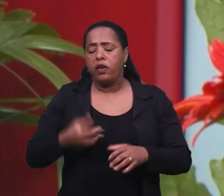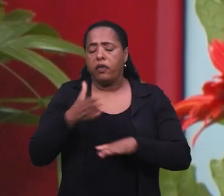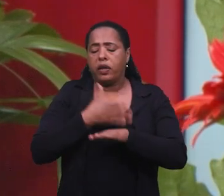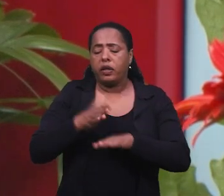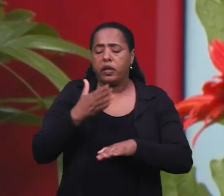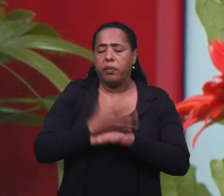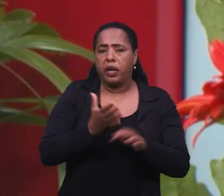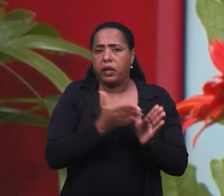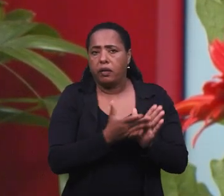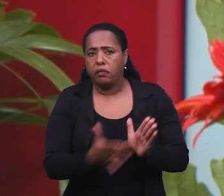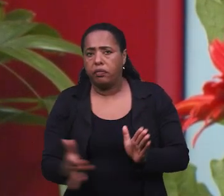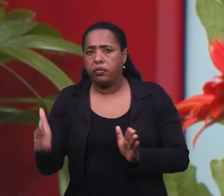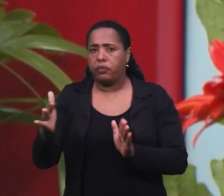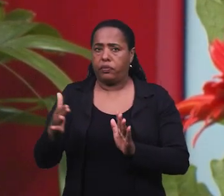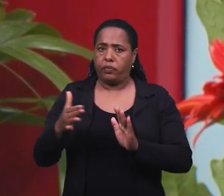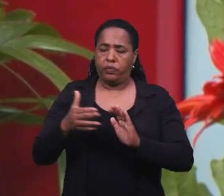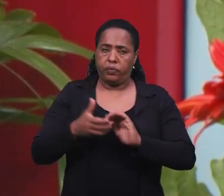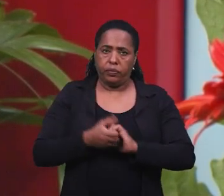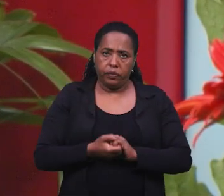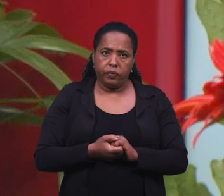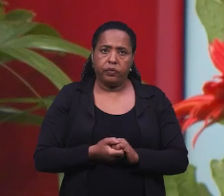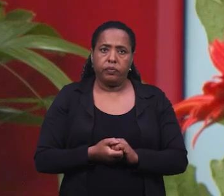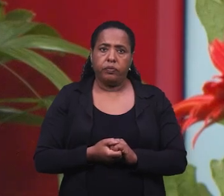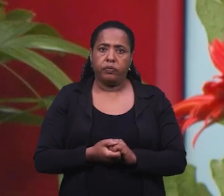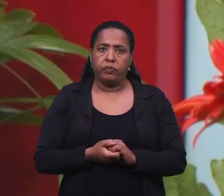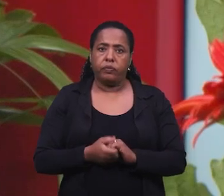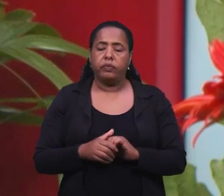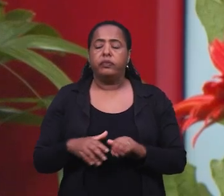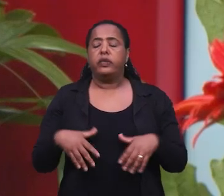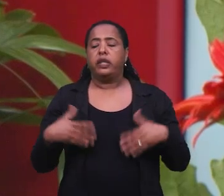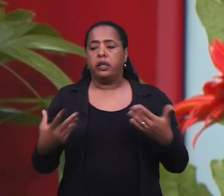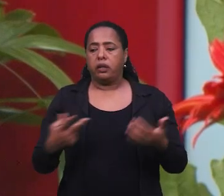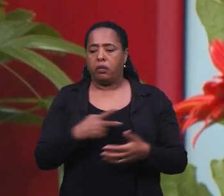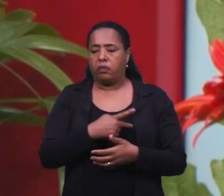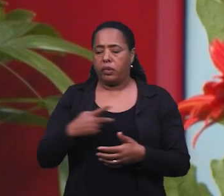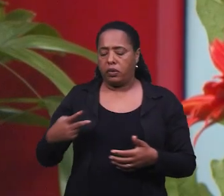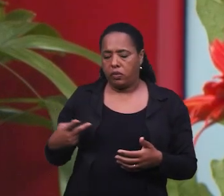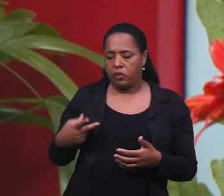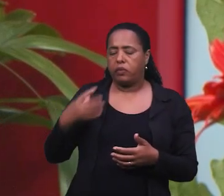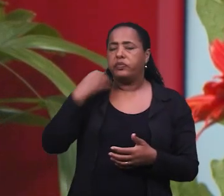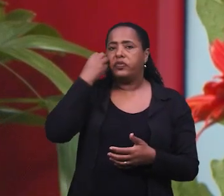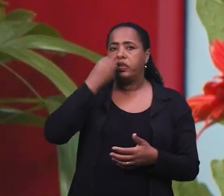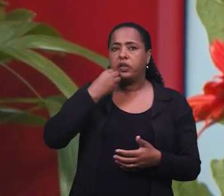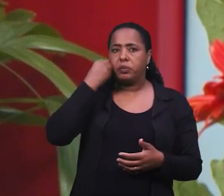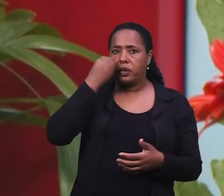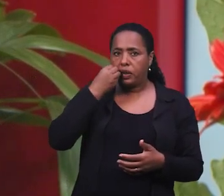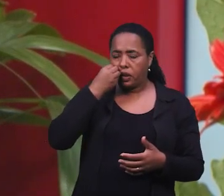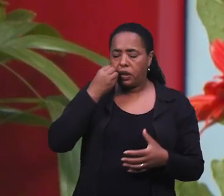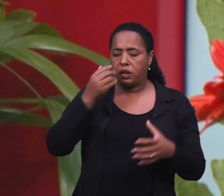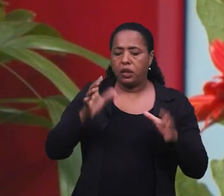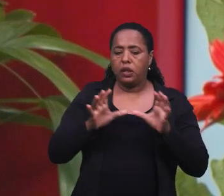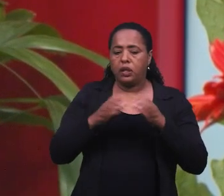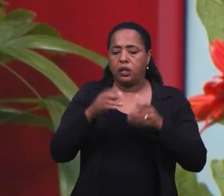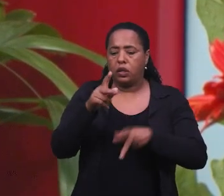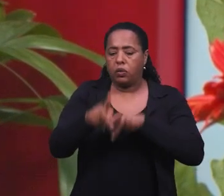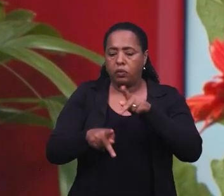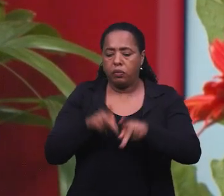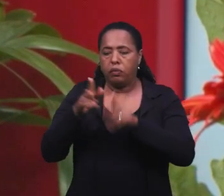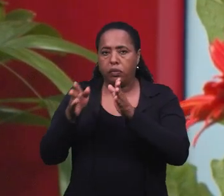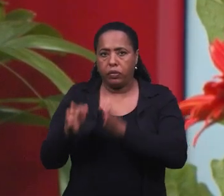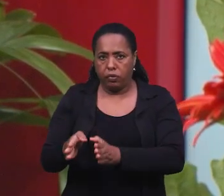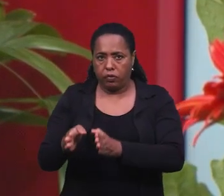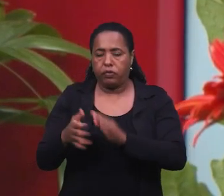igreja, vivenciando as assistências. E aí a gente vai num ponto interessante, porque